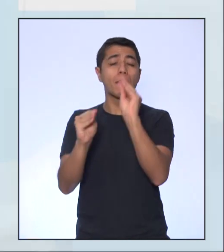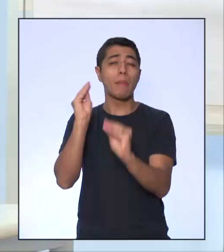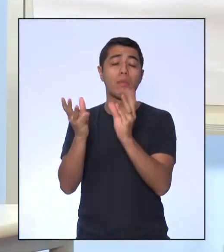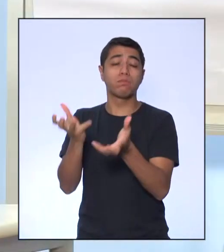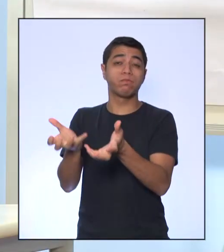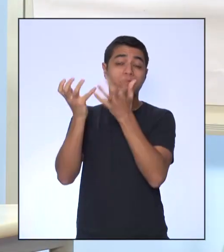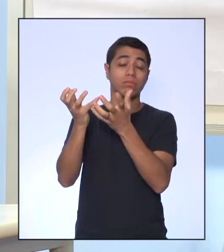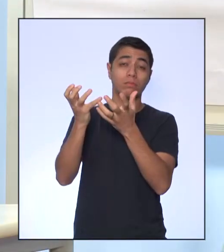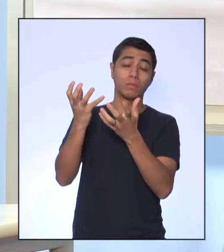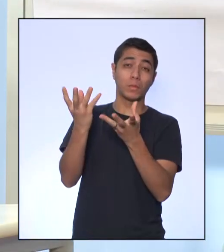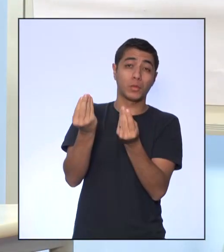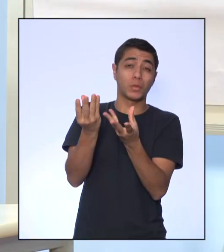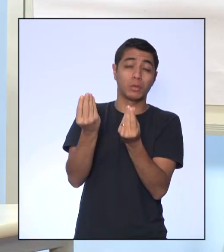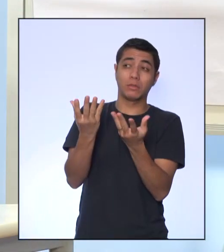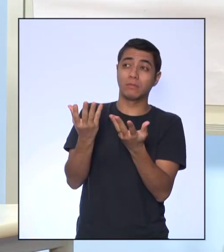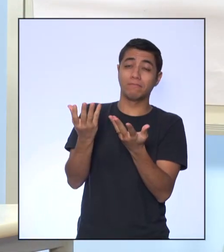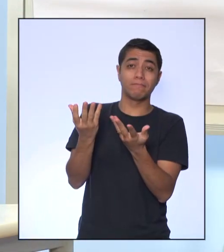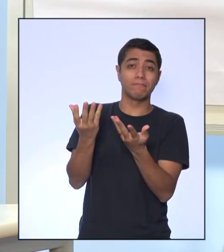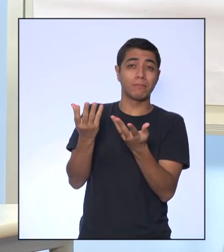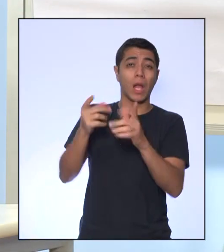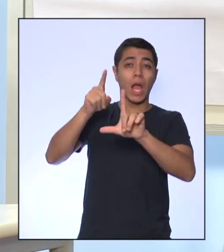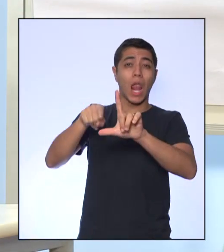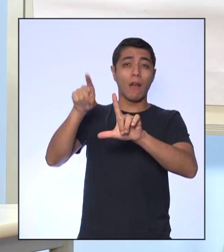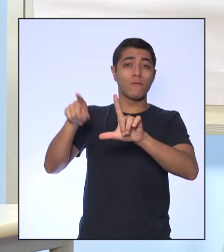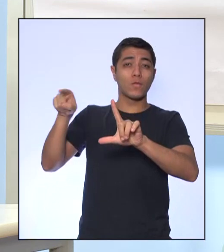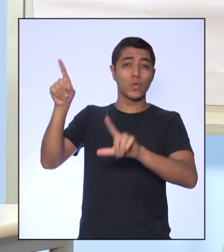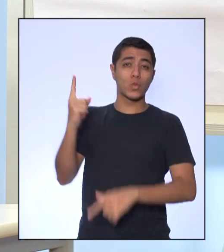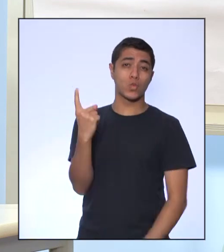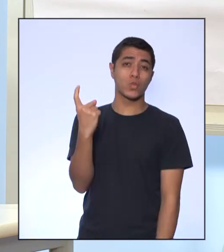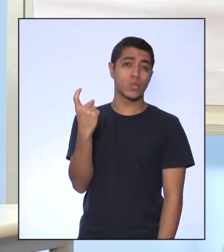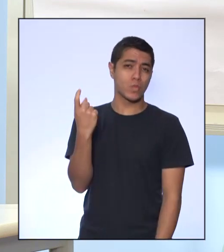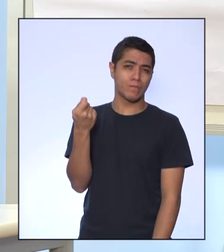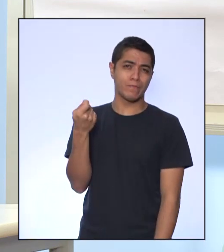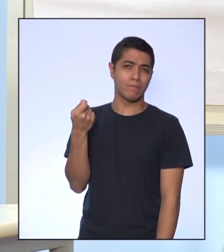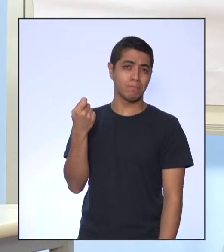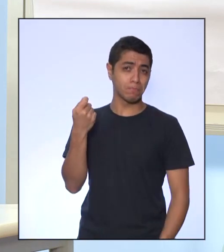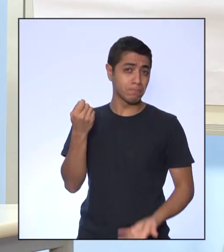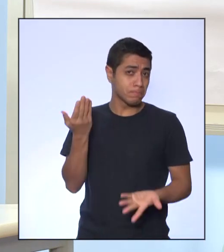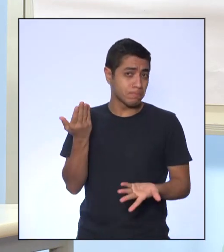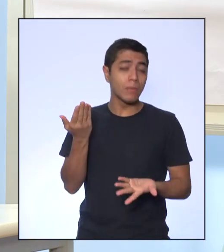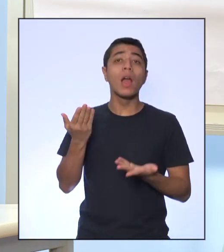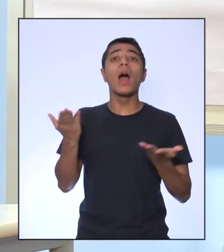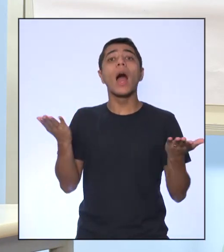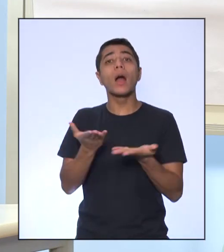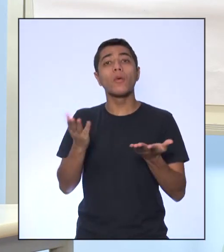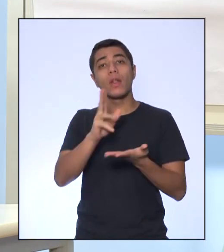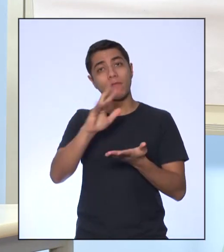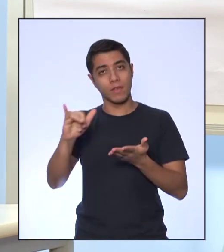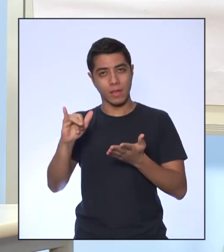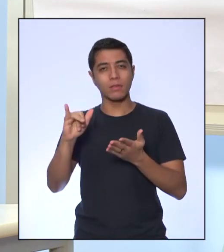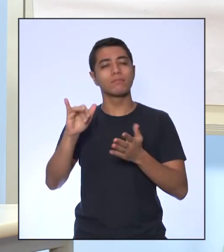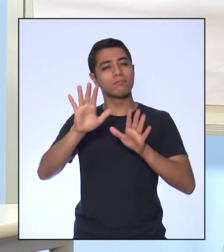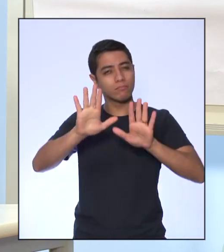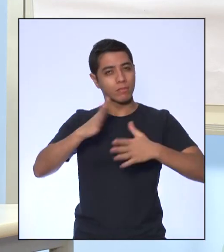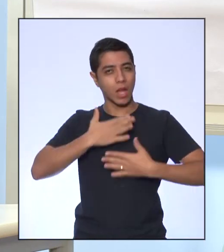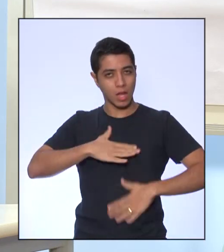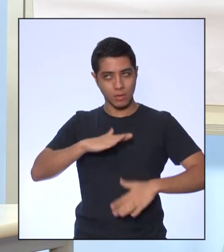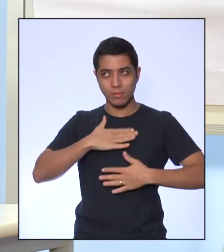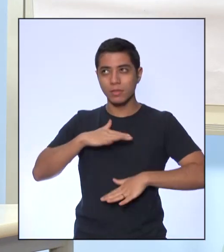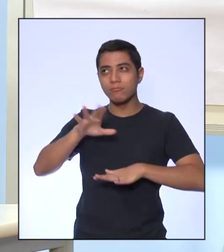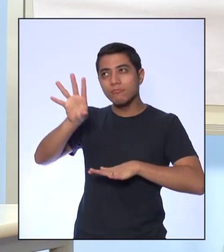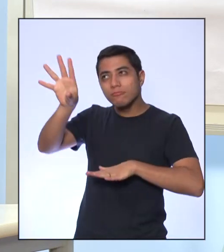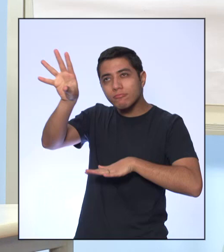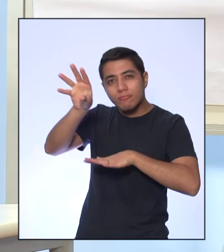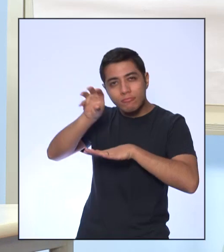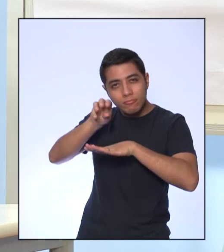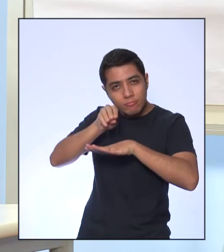vamos tentar lembrar ele só que agora eu vou tentar lembrar não em gráfico como eu fiz uma semana passada nós vamos desmembrar ele em